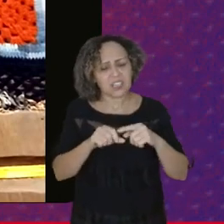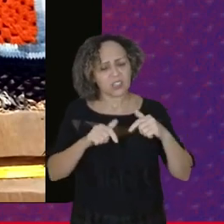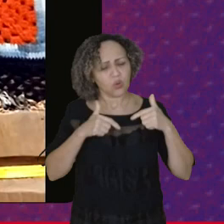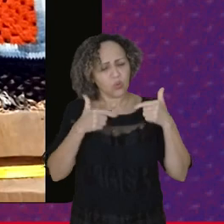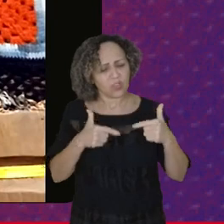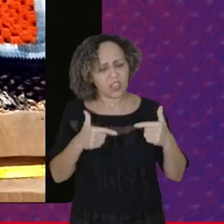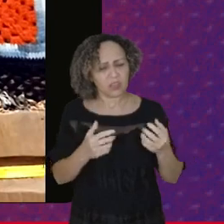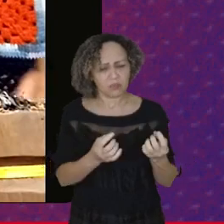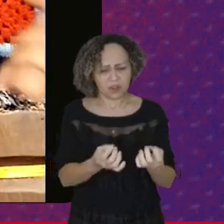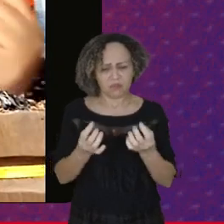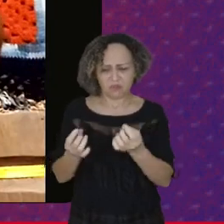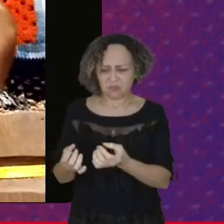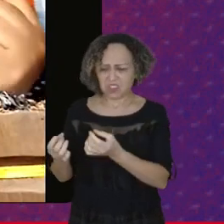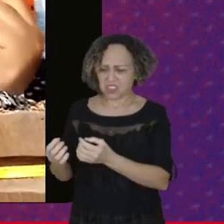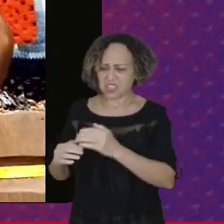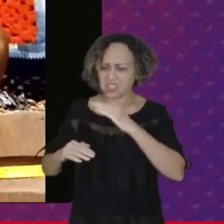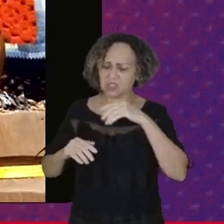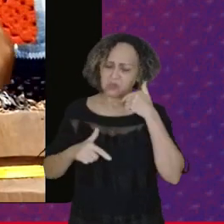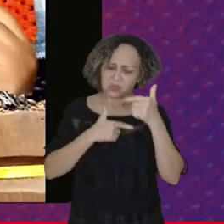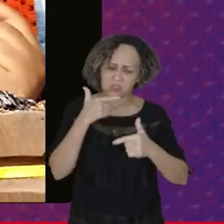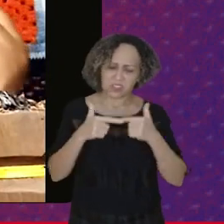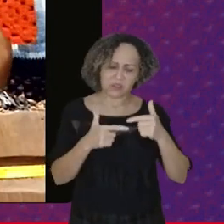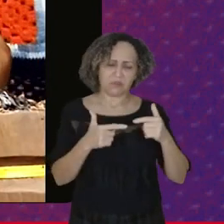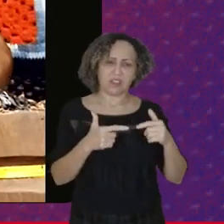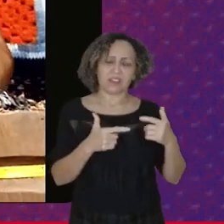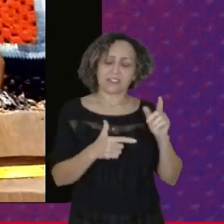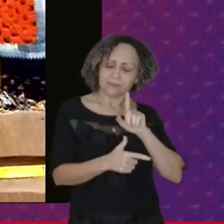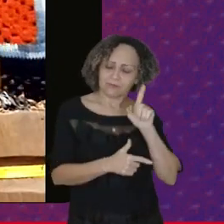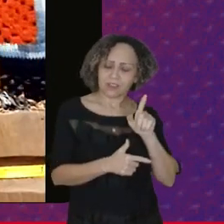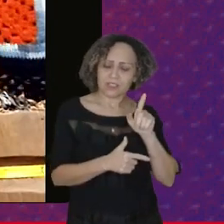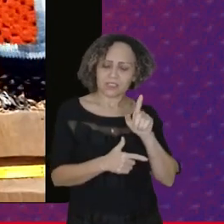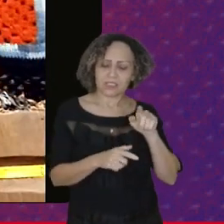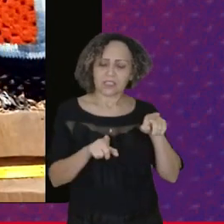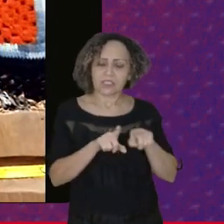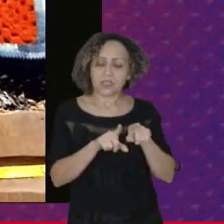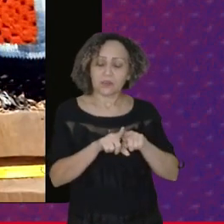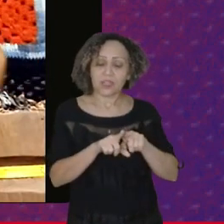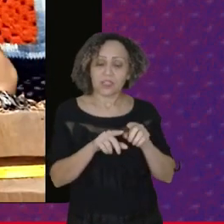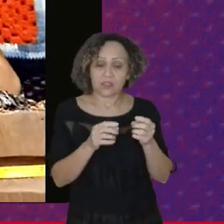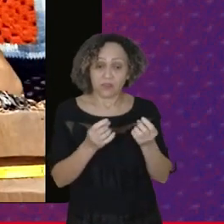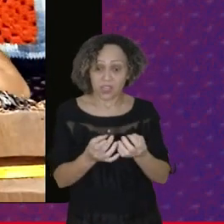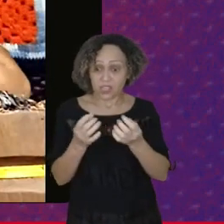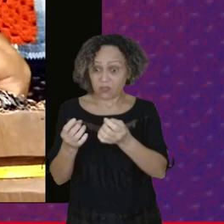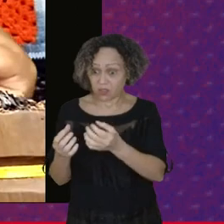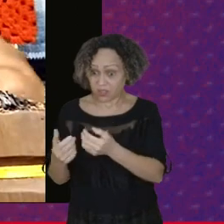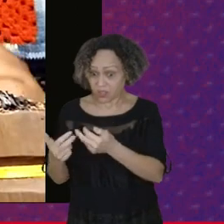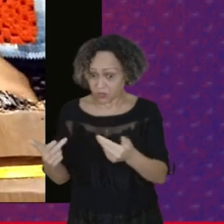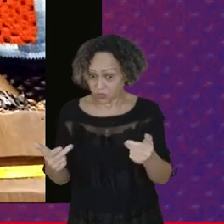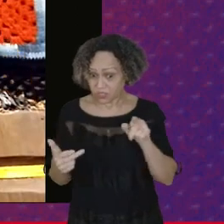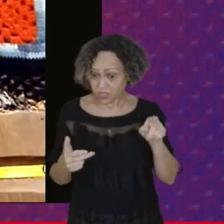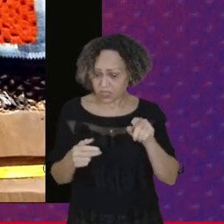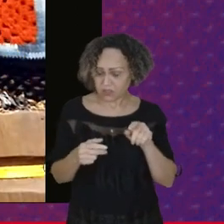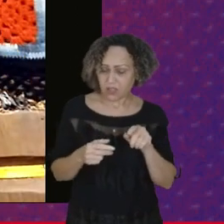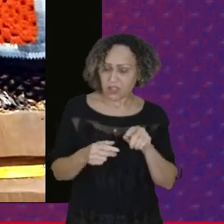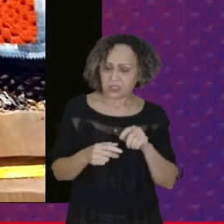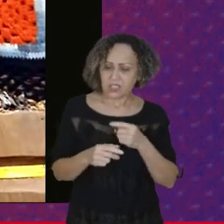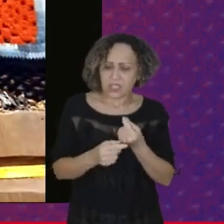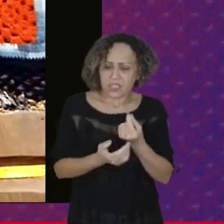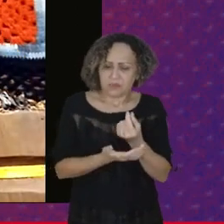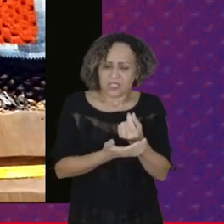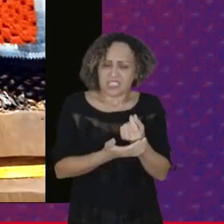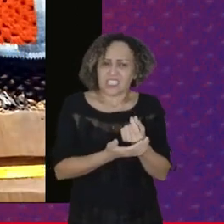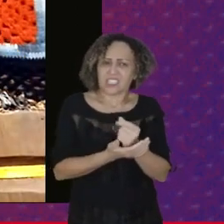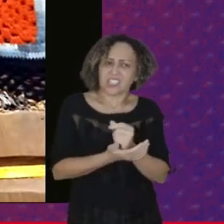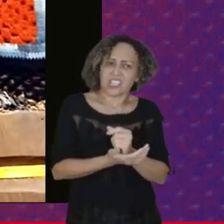os nossos direitos e mandar dinheiro lá para as aldeias em forma de alimento, porque as aldeias